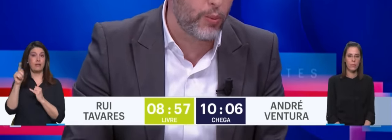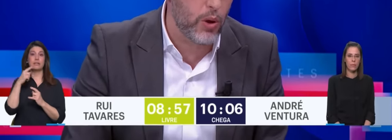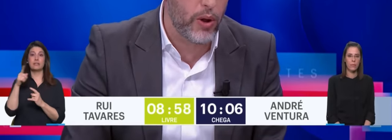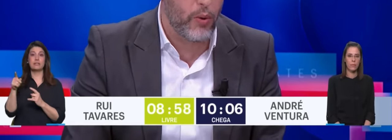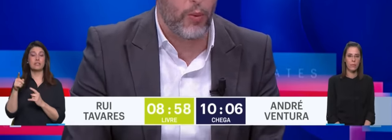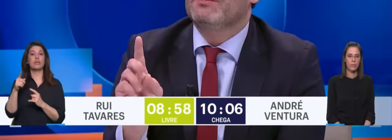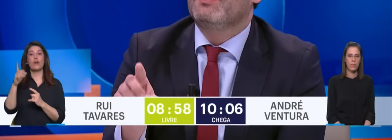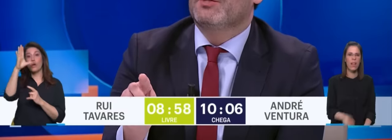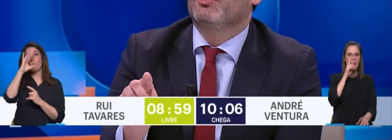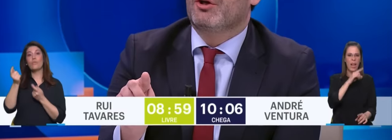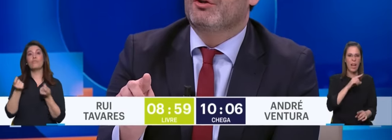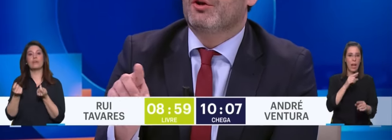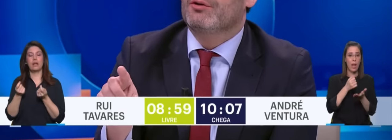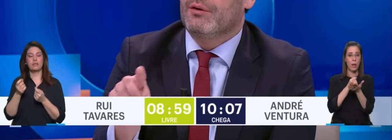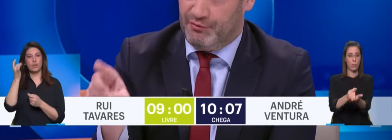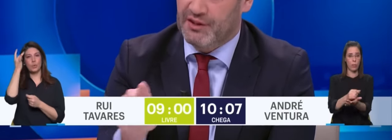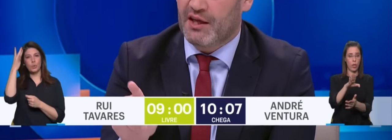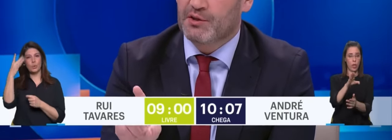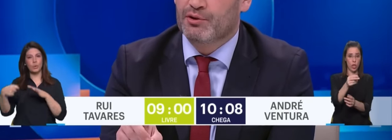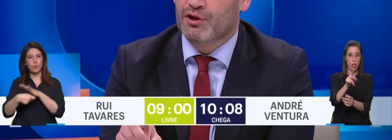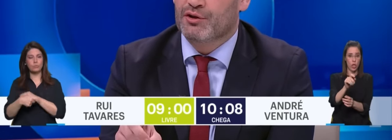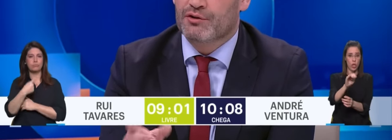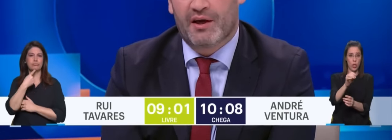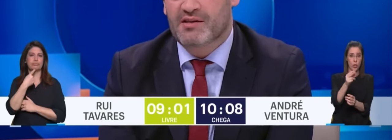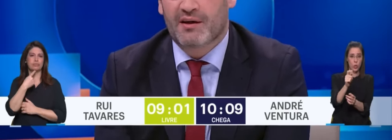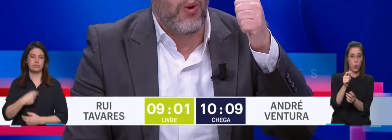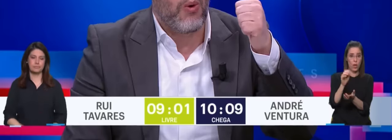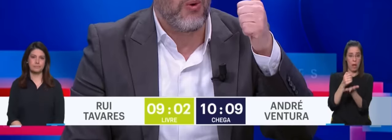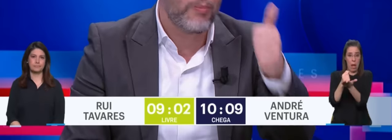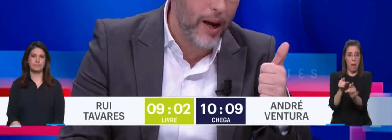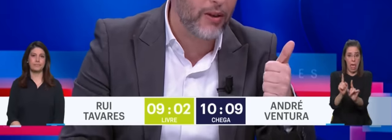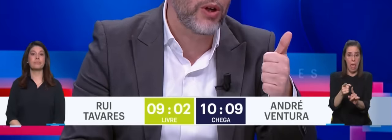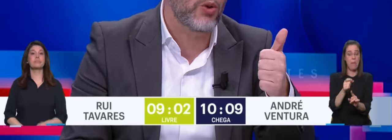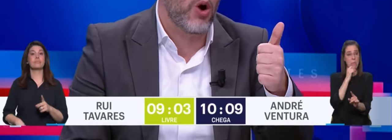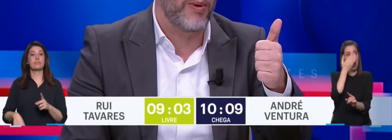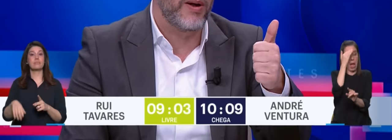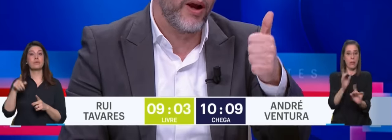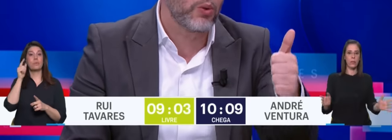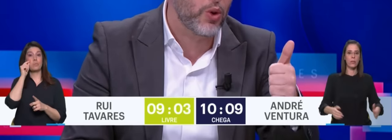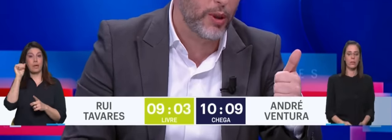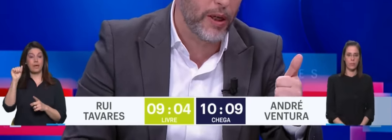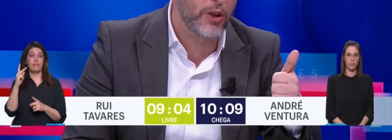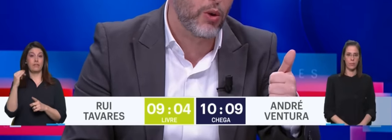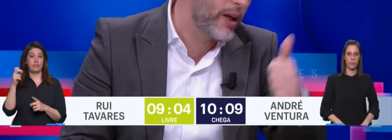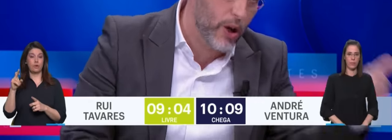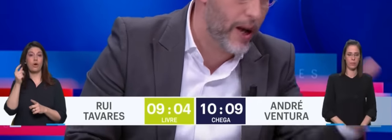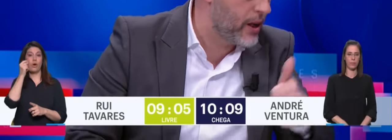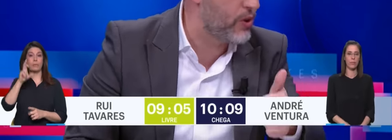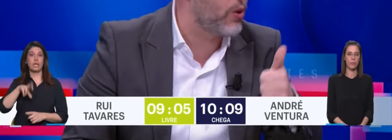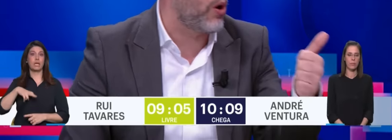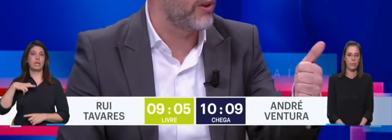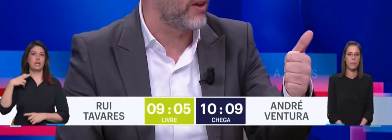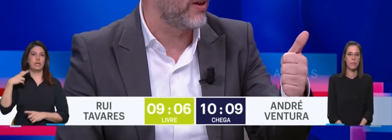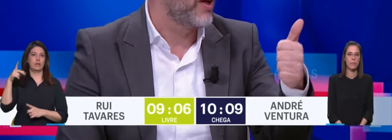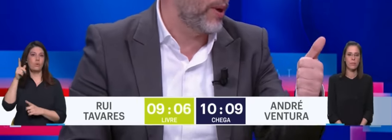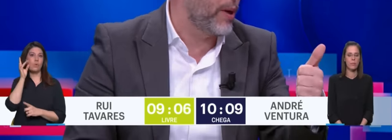corrupto da União Europeia as financiadas pelo jorges sores as financiadas pelo Jor sores o o pai de Victor orban é um dos homens mais ricos da Hungria não era antes de